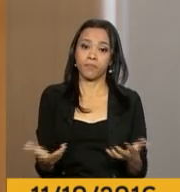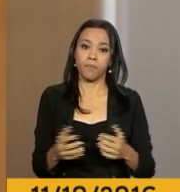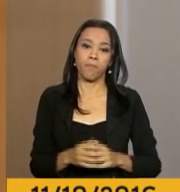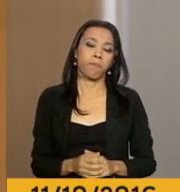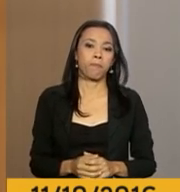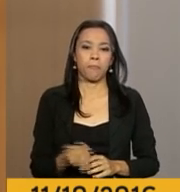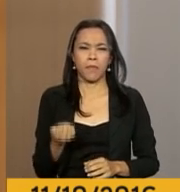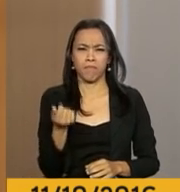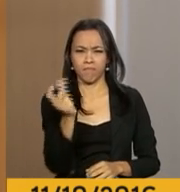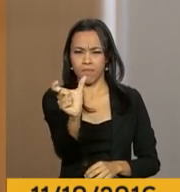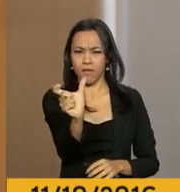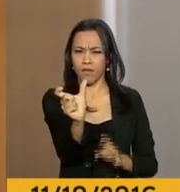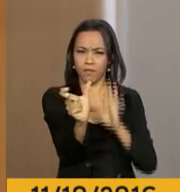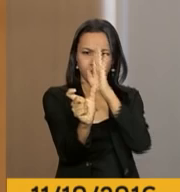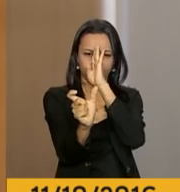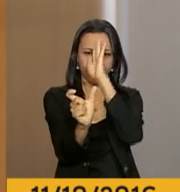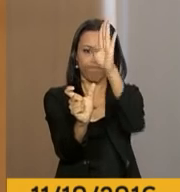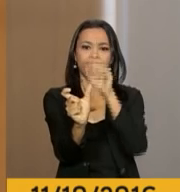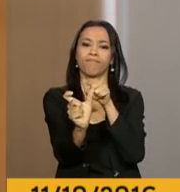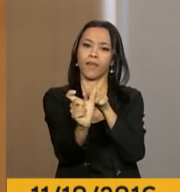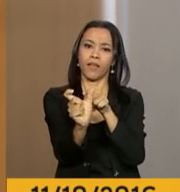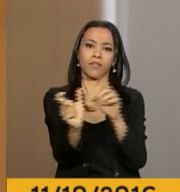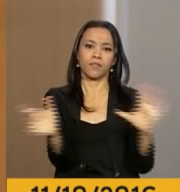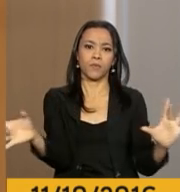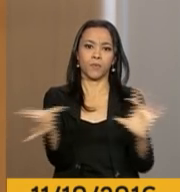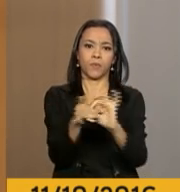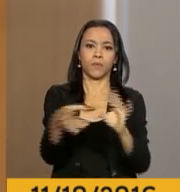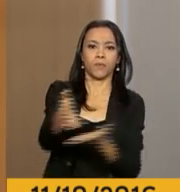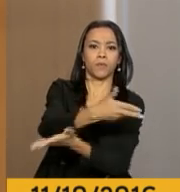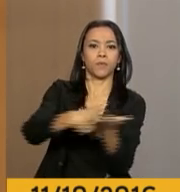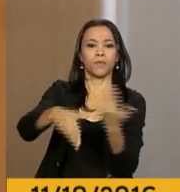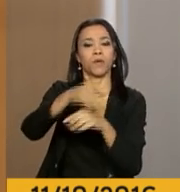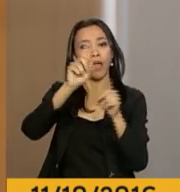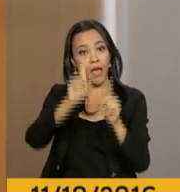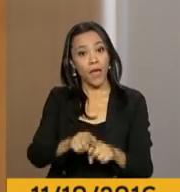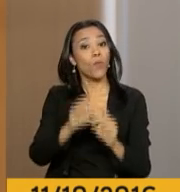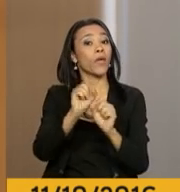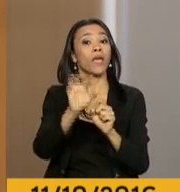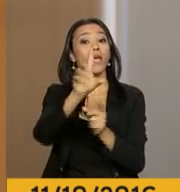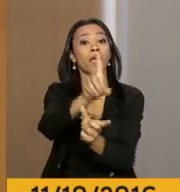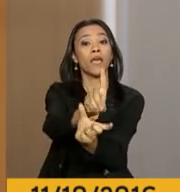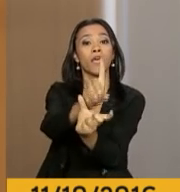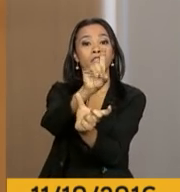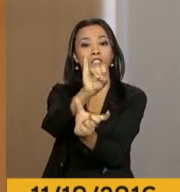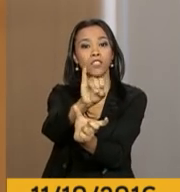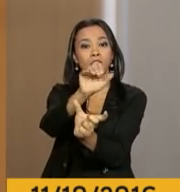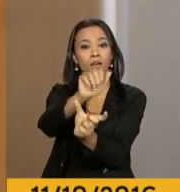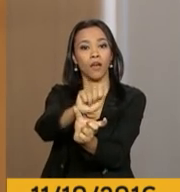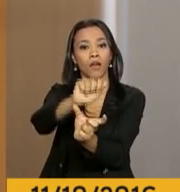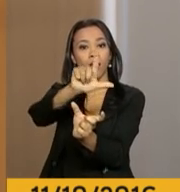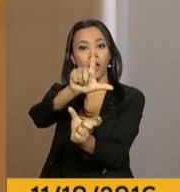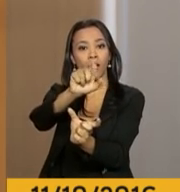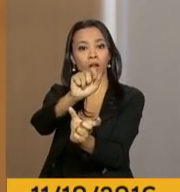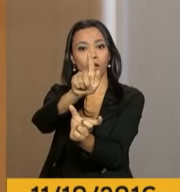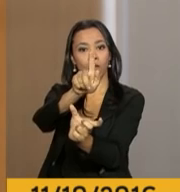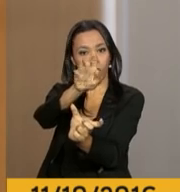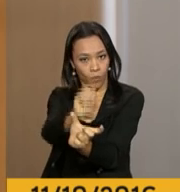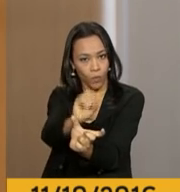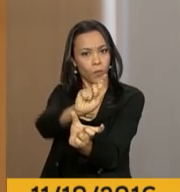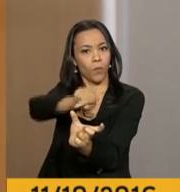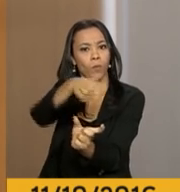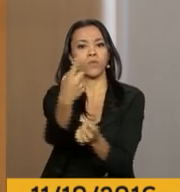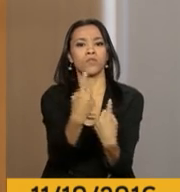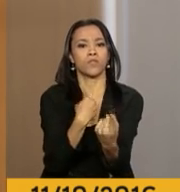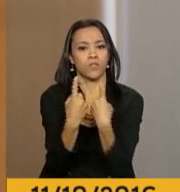a palavra chave para esta Harmonia é exatamente a palavra diálogo é o diálogo entre os poderes que resolve